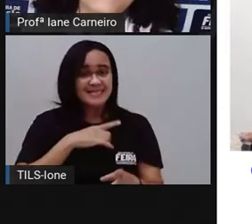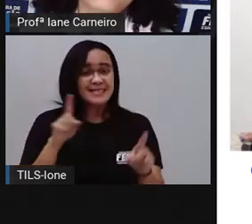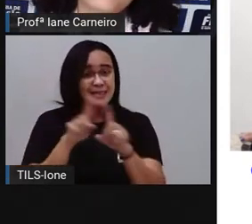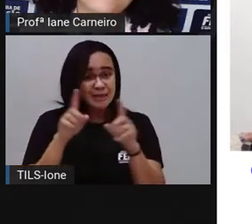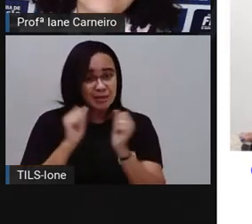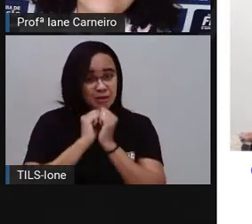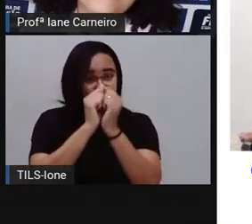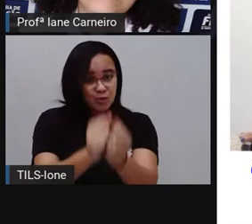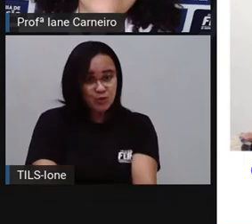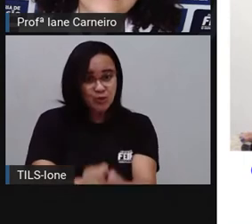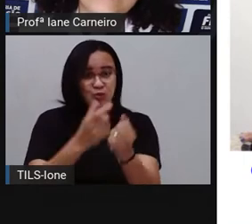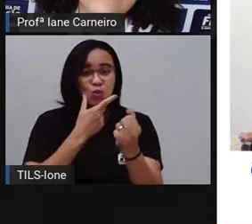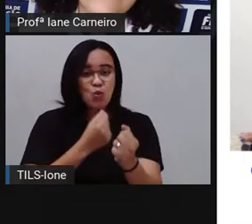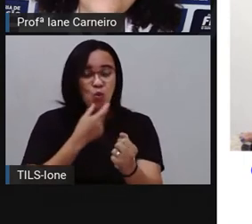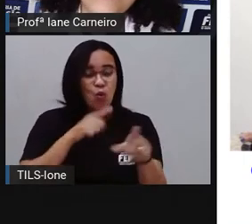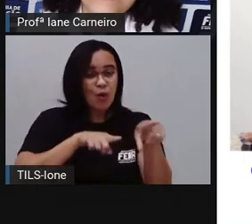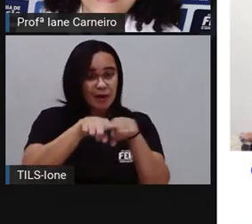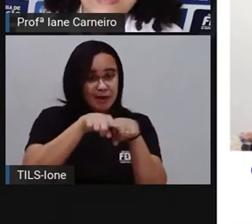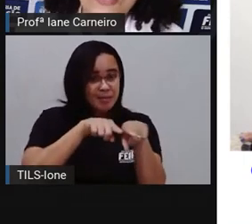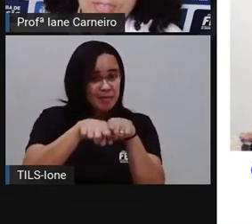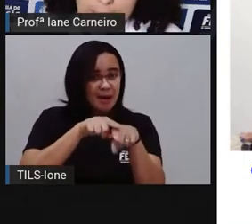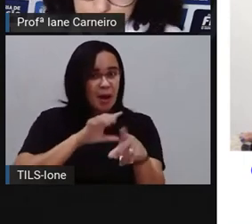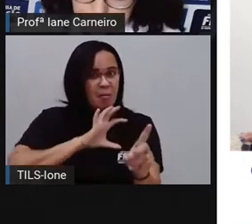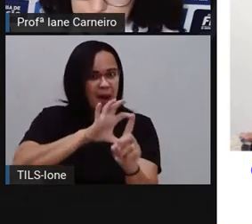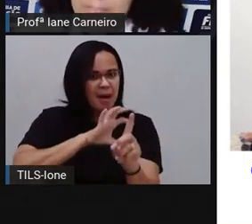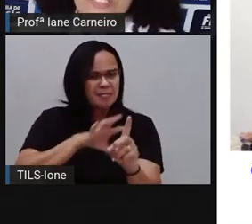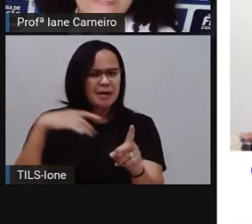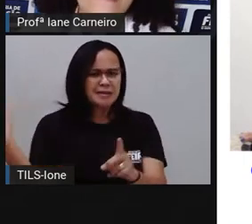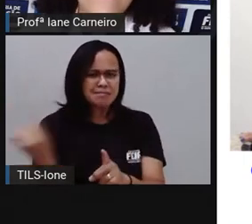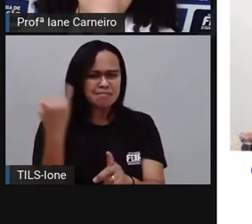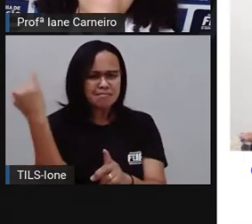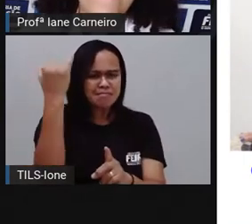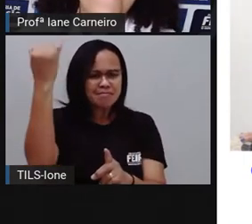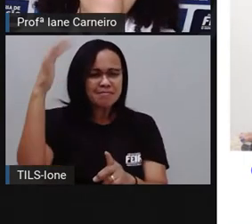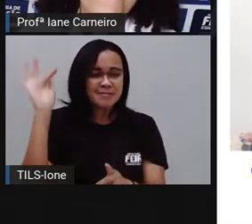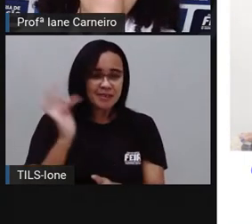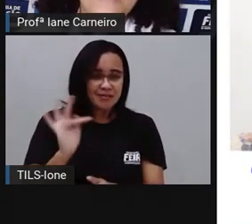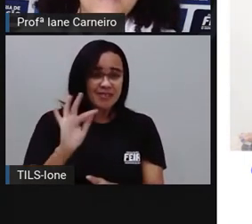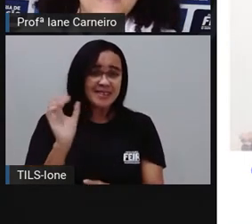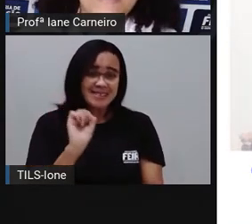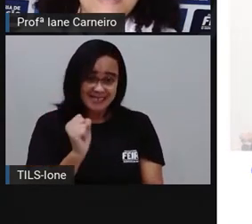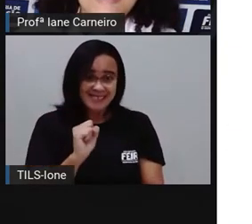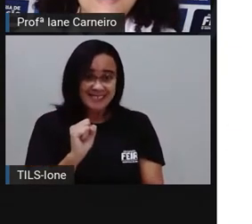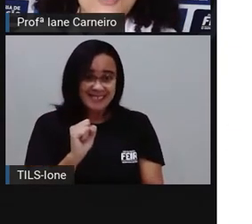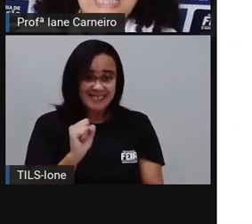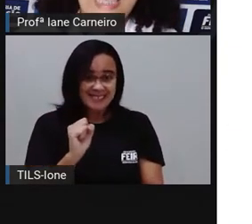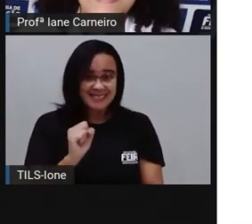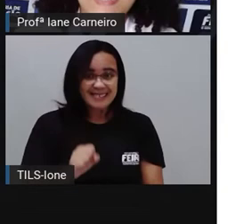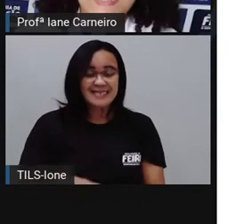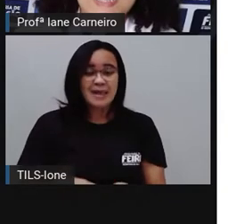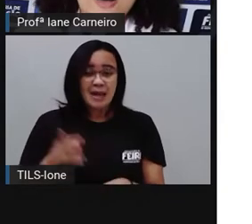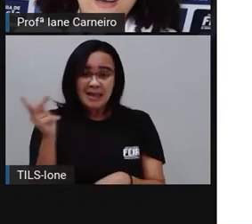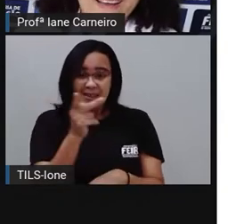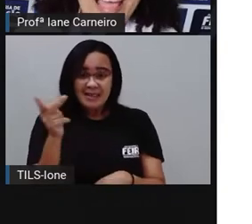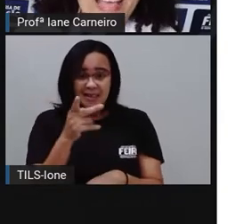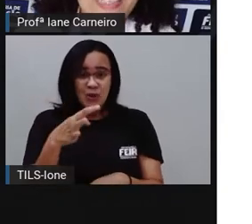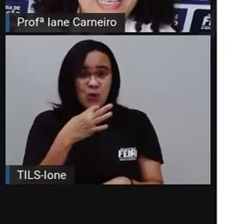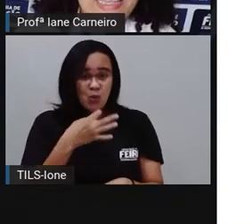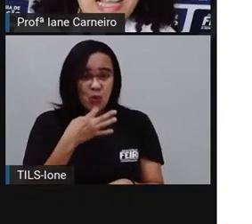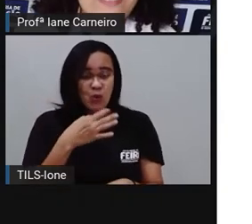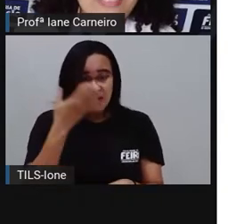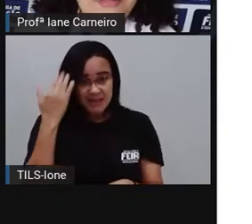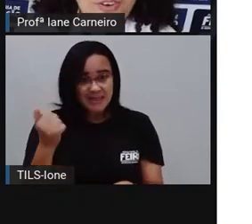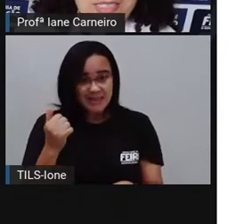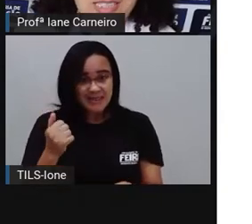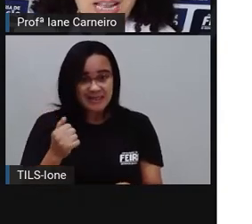Ferreira. Os dois são grandes influências aqui em Feira, tá certo? E esses dois, essa aqui, ó, essa